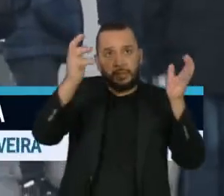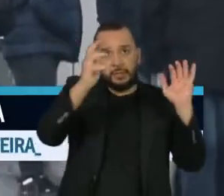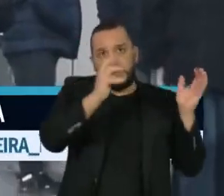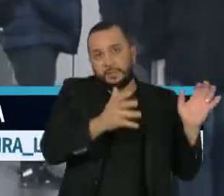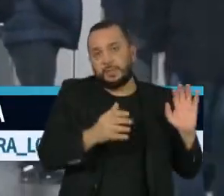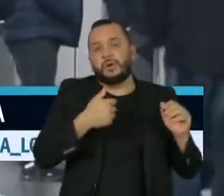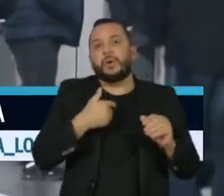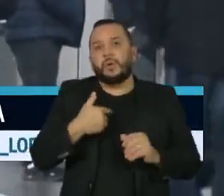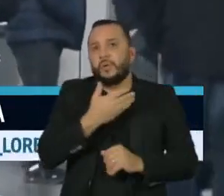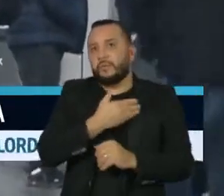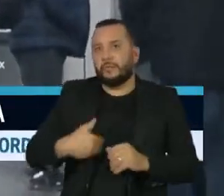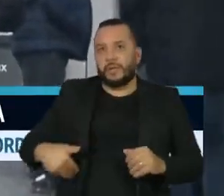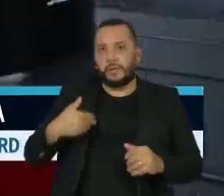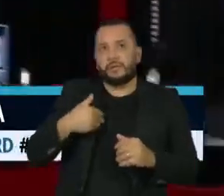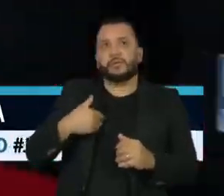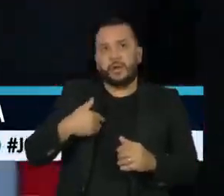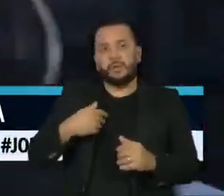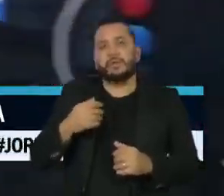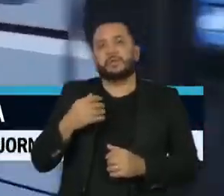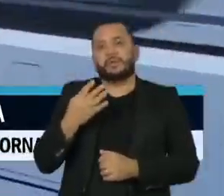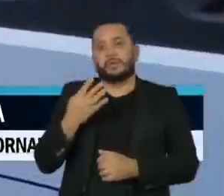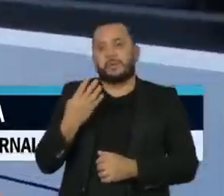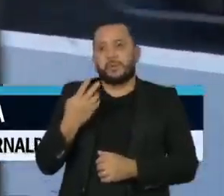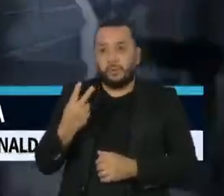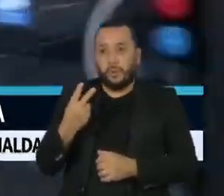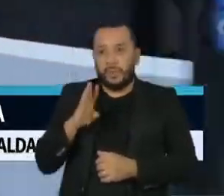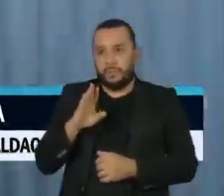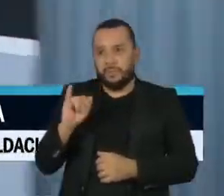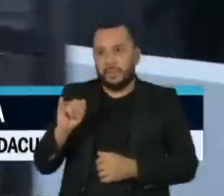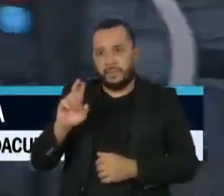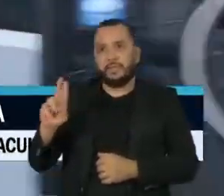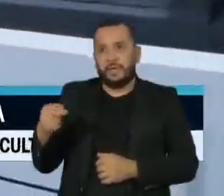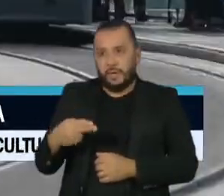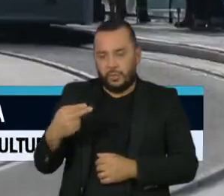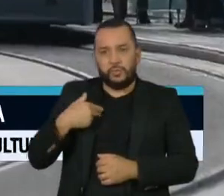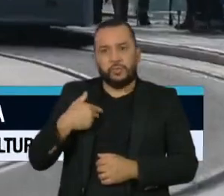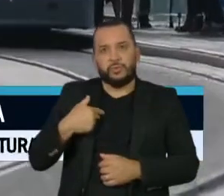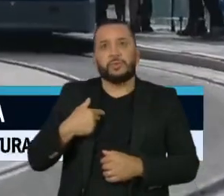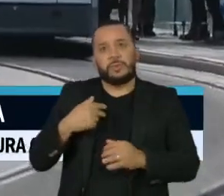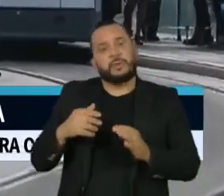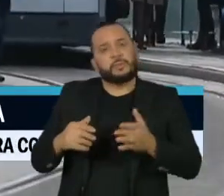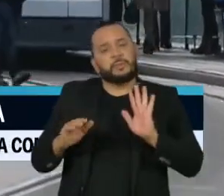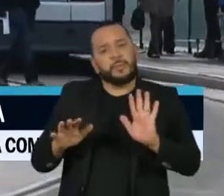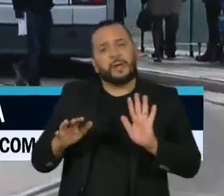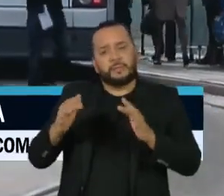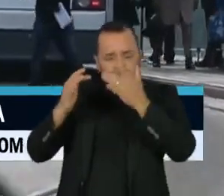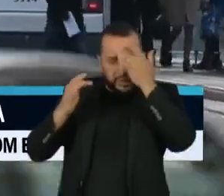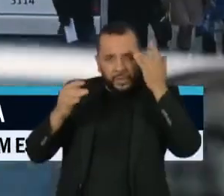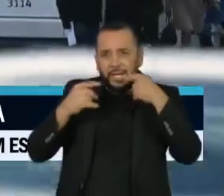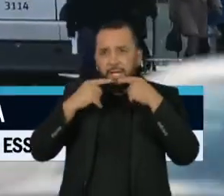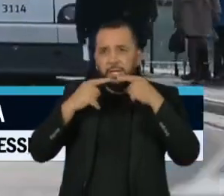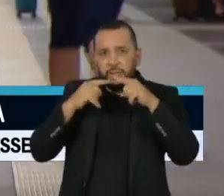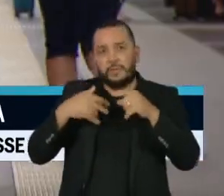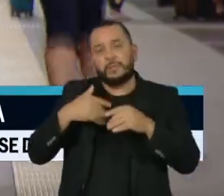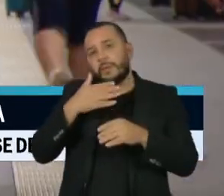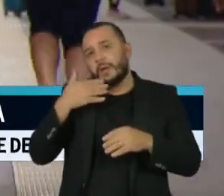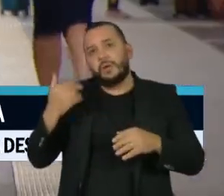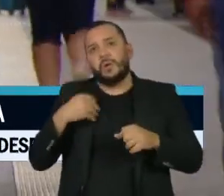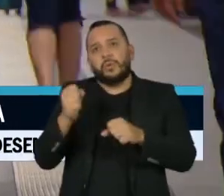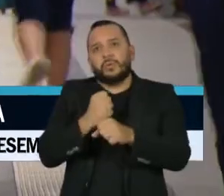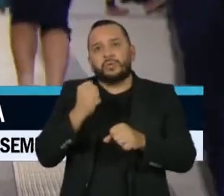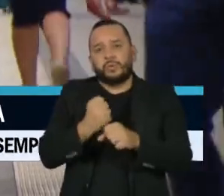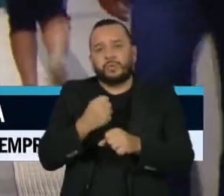passagens com dois milhões e meio de euros críticos dizem que teria sido melhor investir na ampliação do sistema